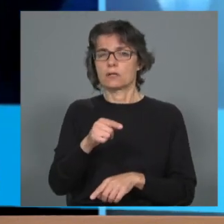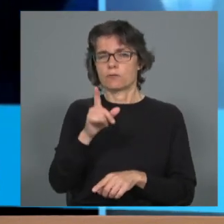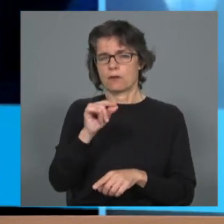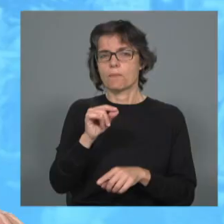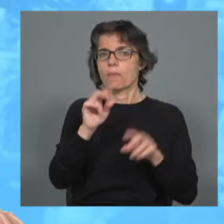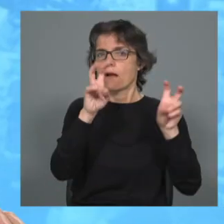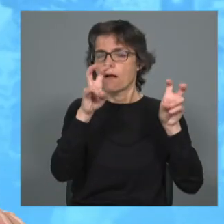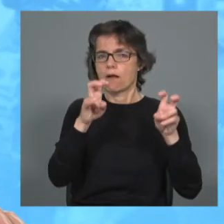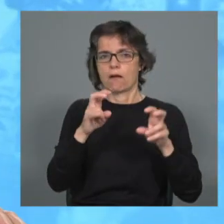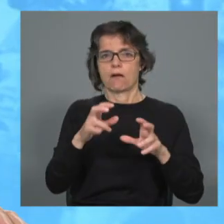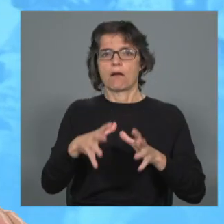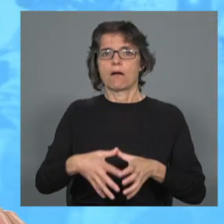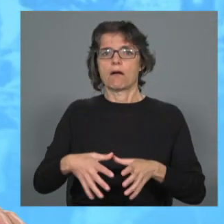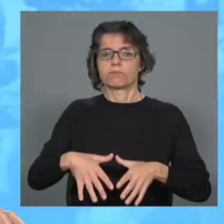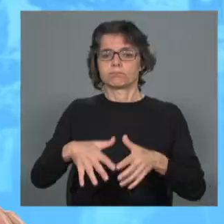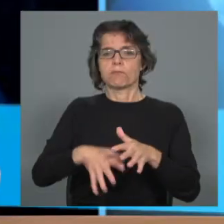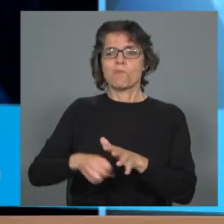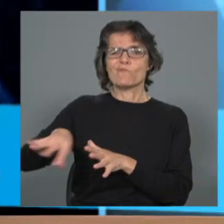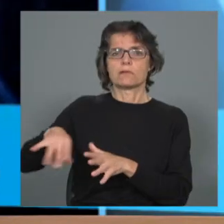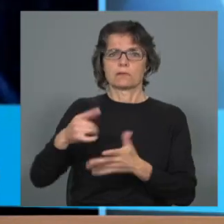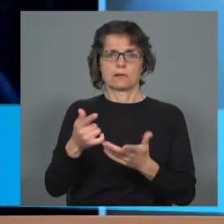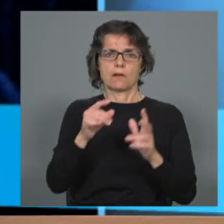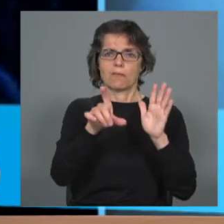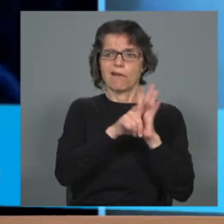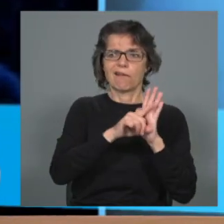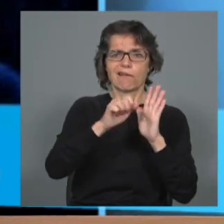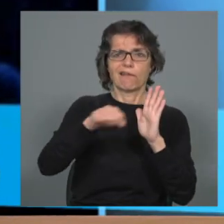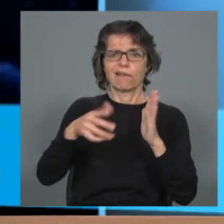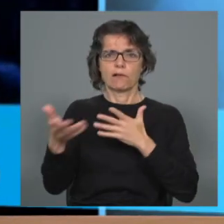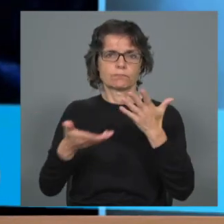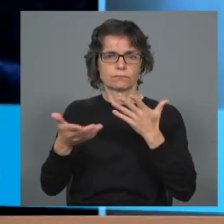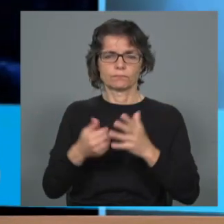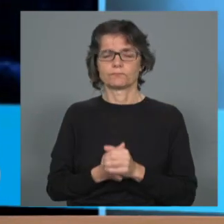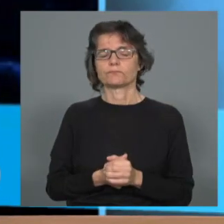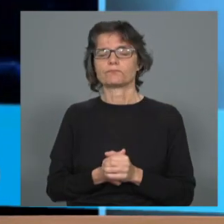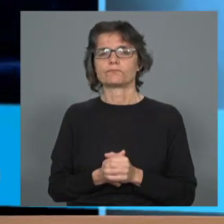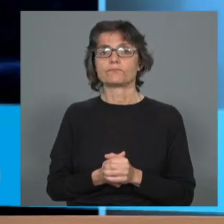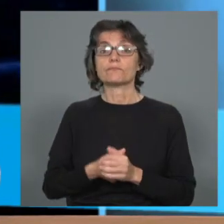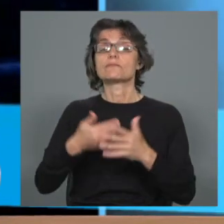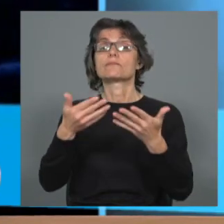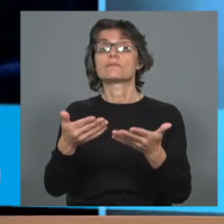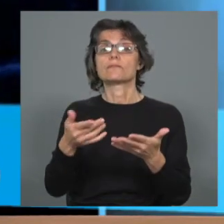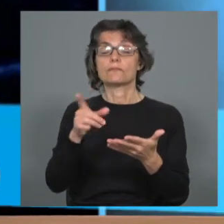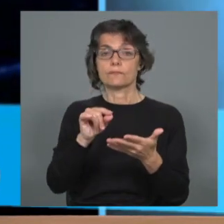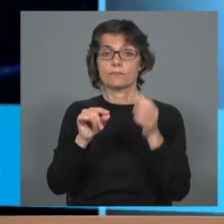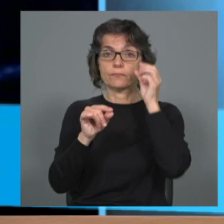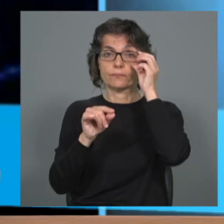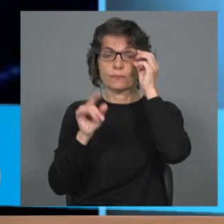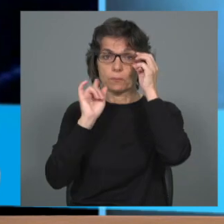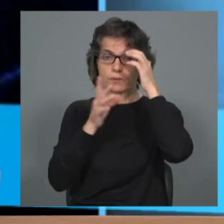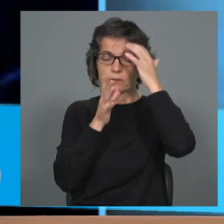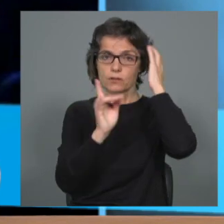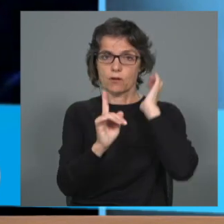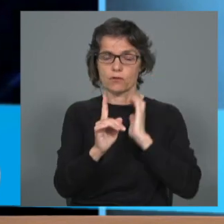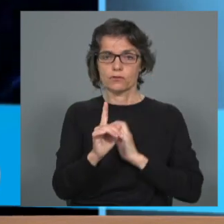da gravidez, legalização, não legalização. E mais do que falar sobre